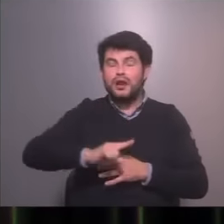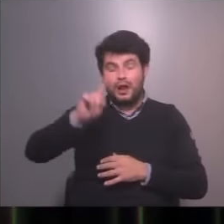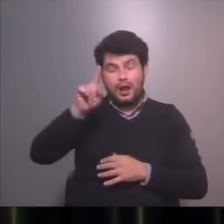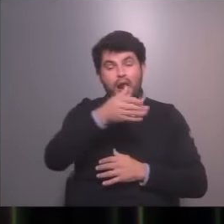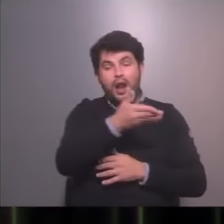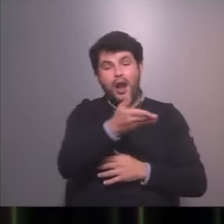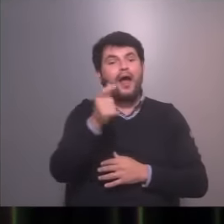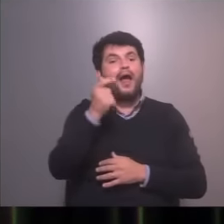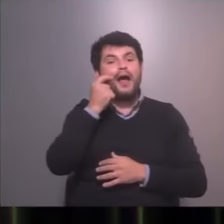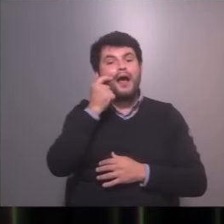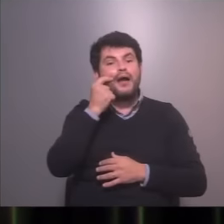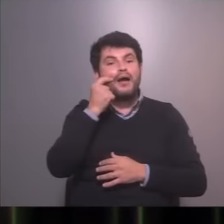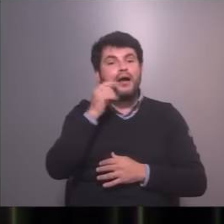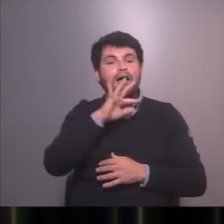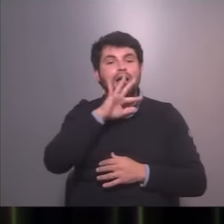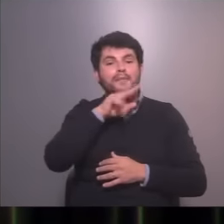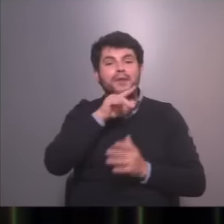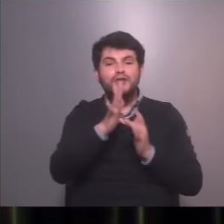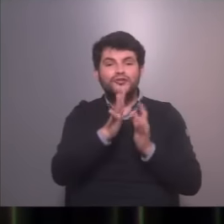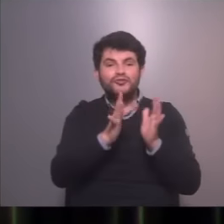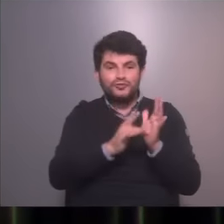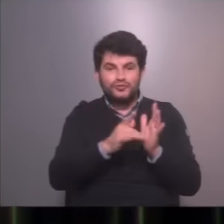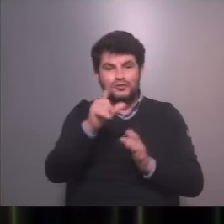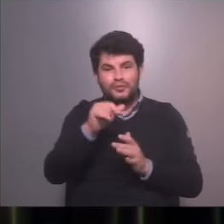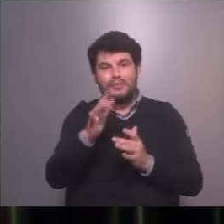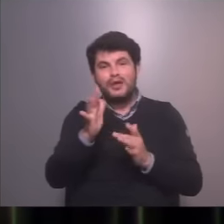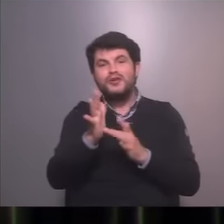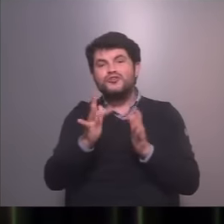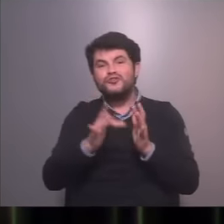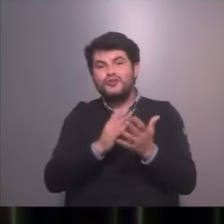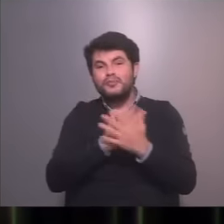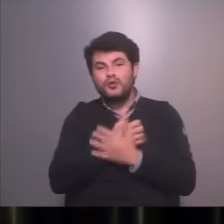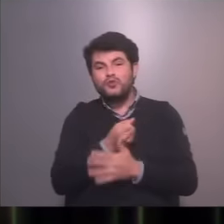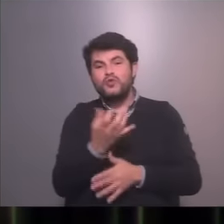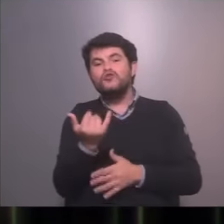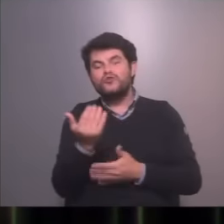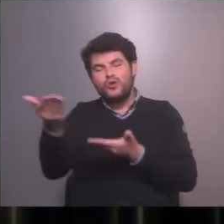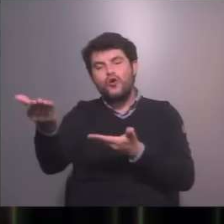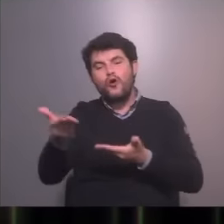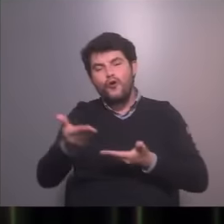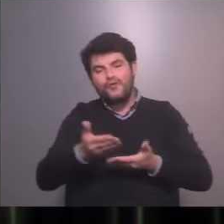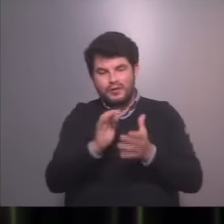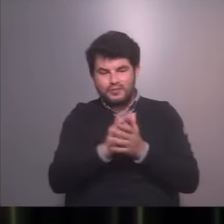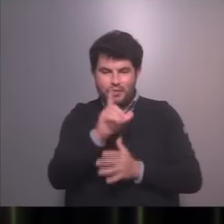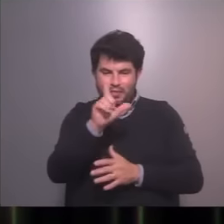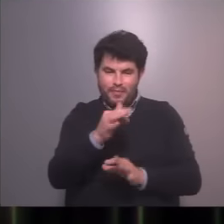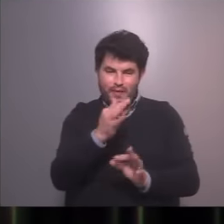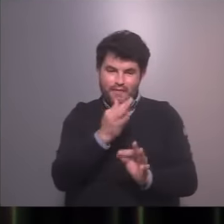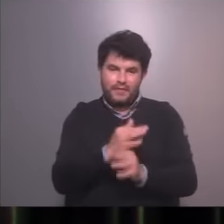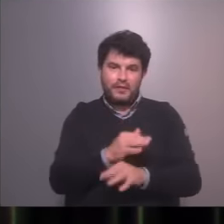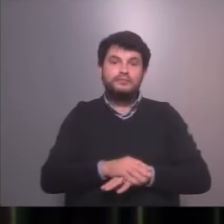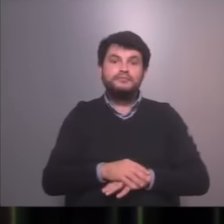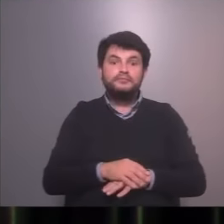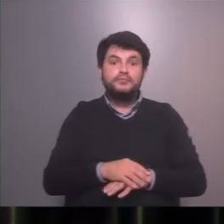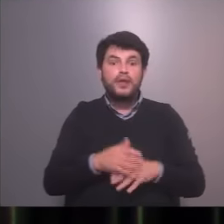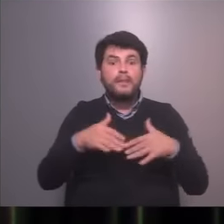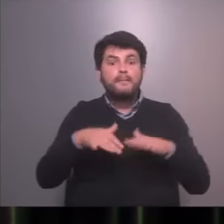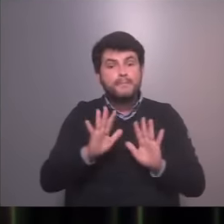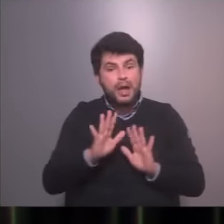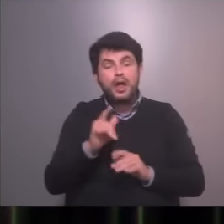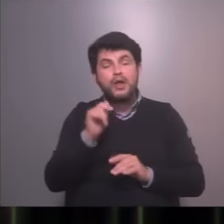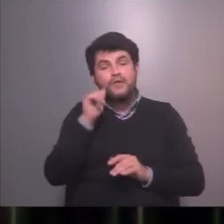En aquel tiempo había una boda en Caná de Galilea y la madre de Jesús estaba allí. Jesús y